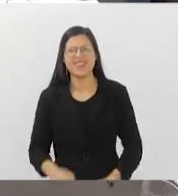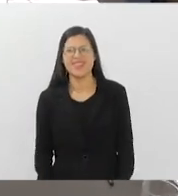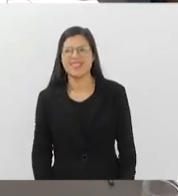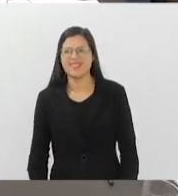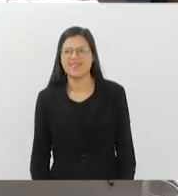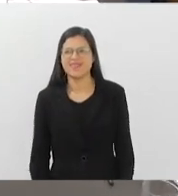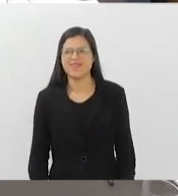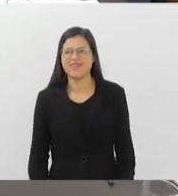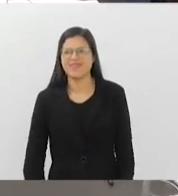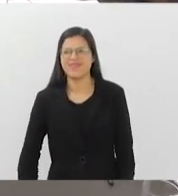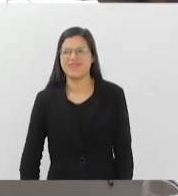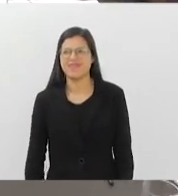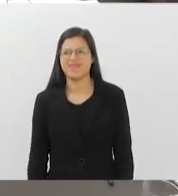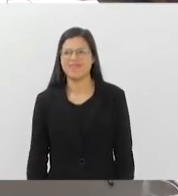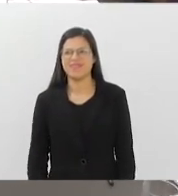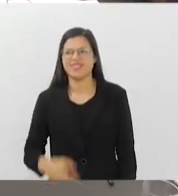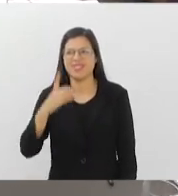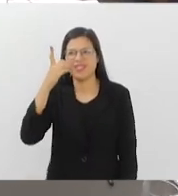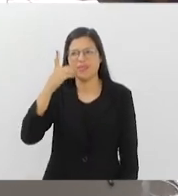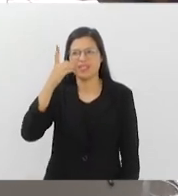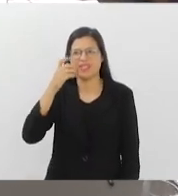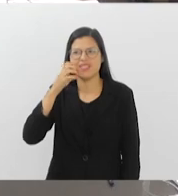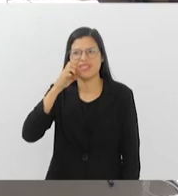para fazê-lo. Está na Élica.